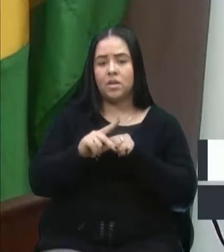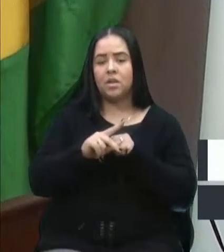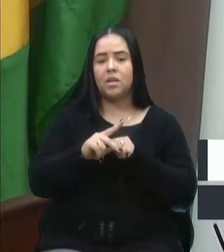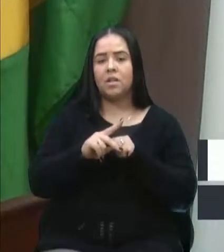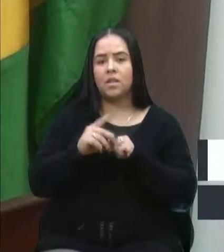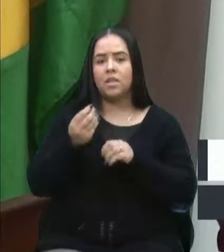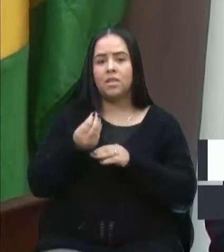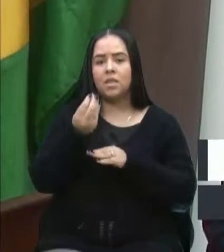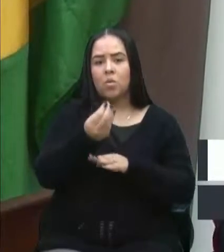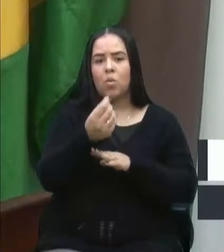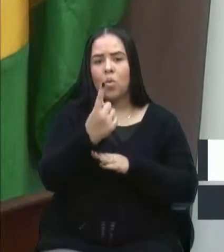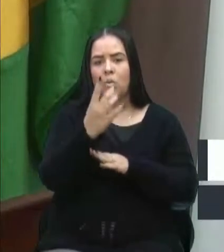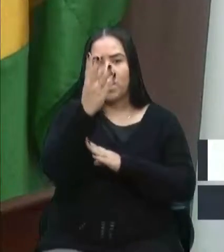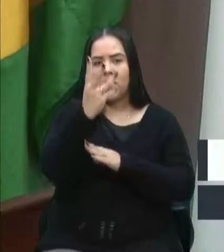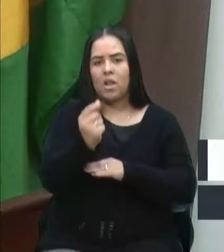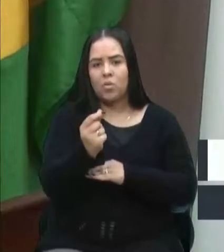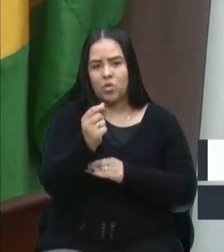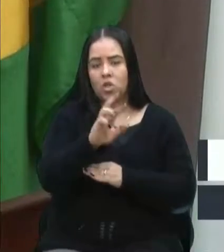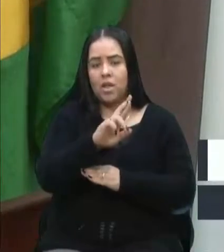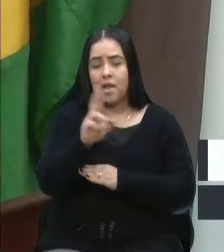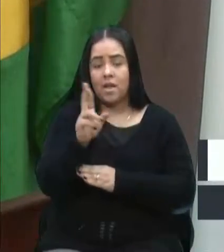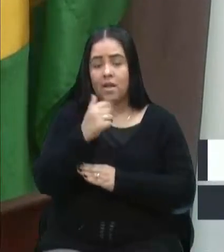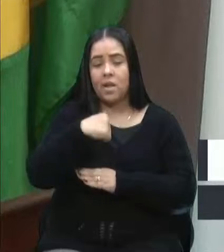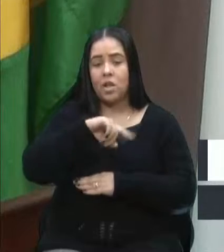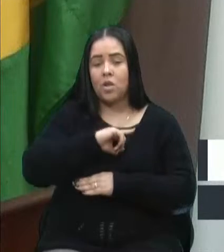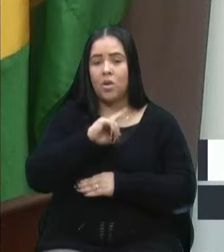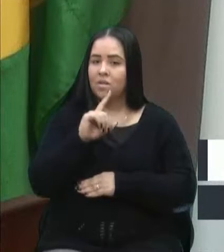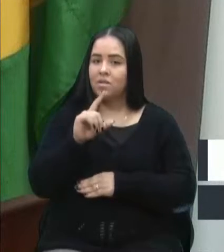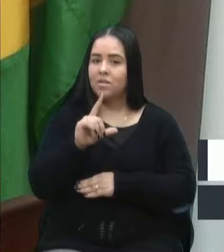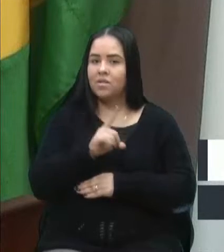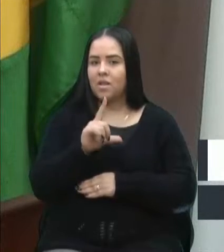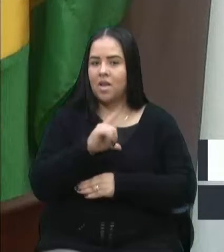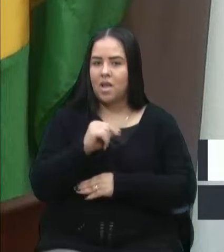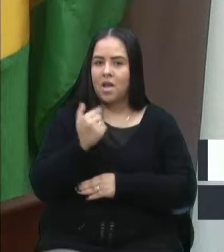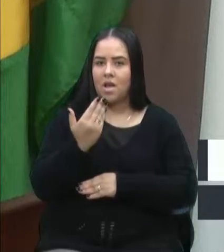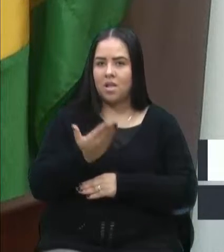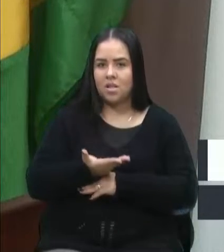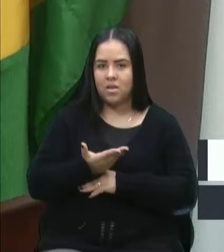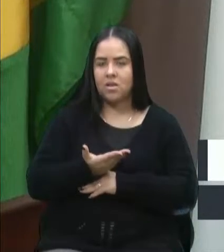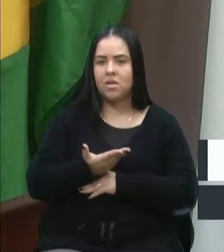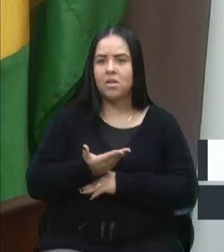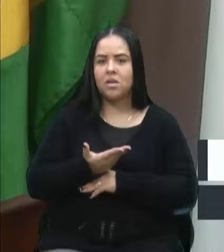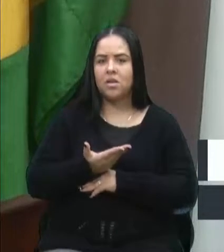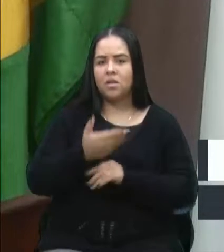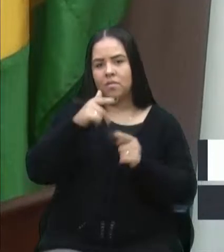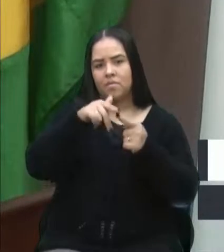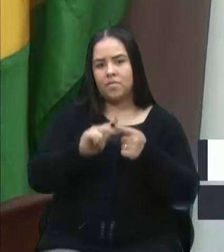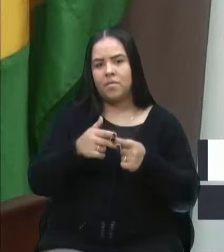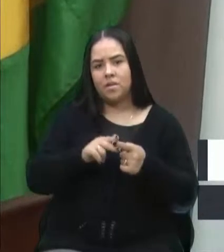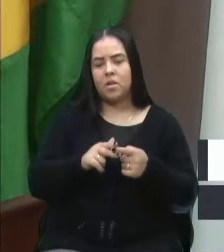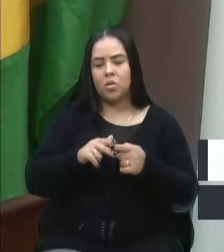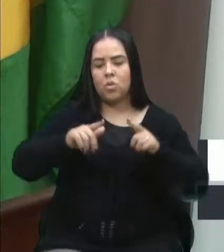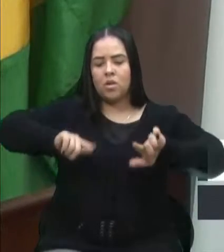milhão e nós tivemos ali, né, revitalizada a Praça do